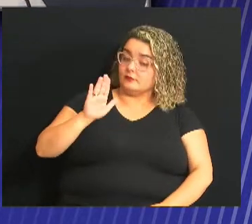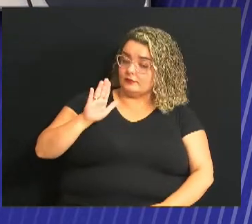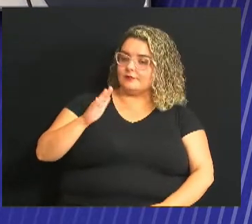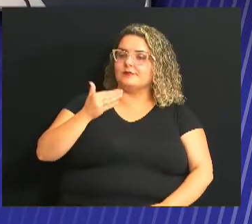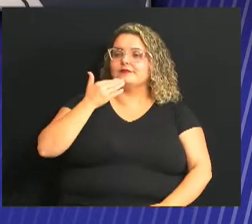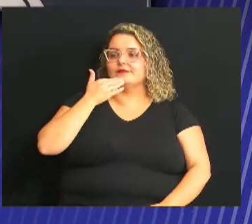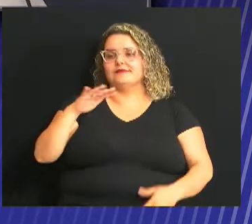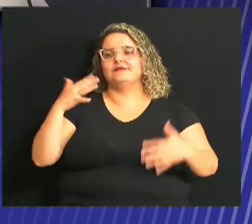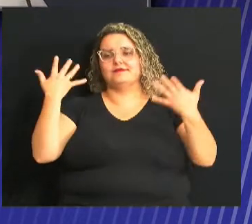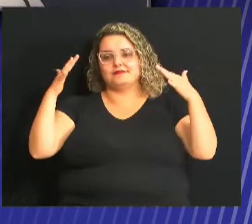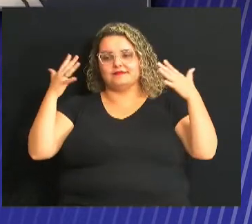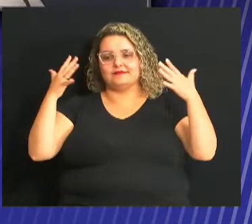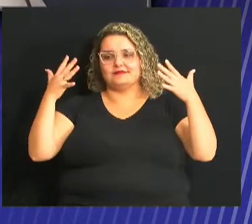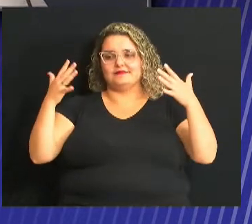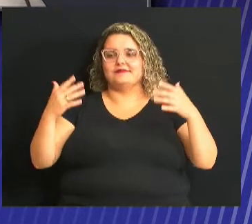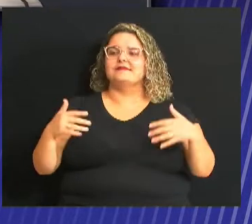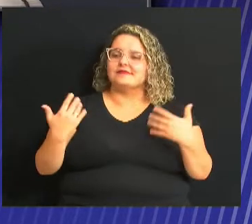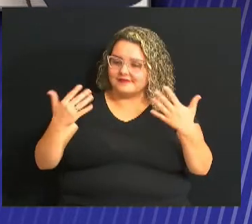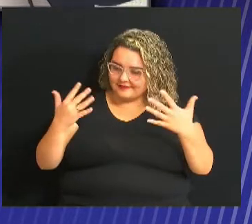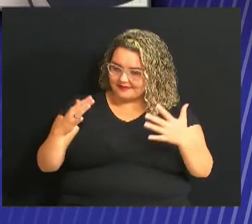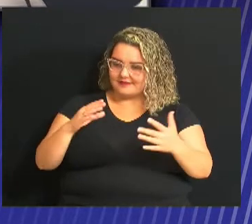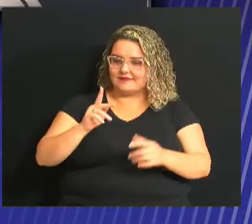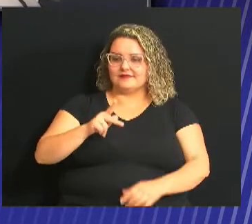uma salva de palmas e parabéns, professor Edson.